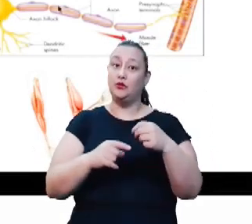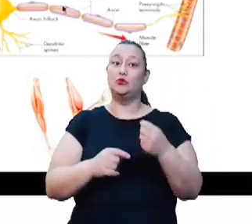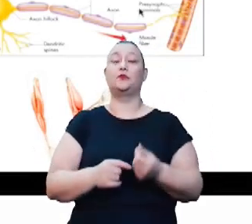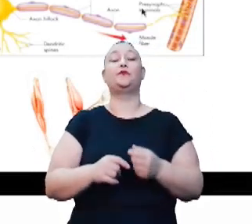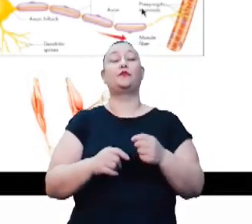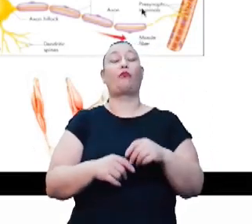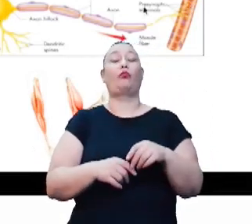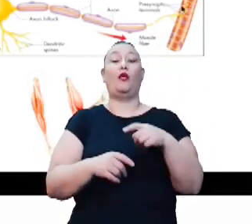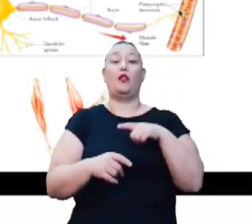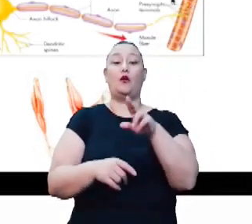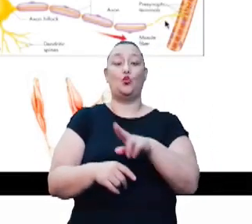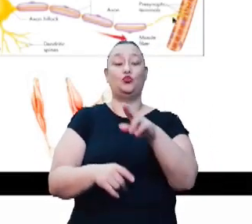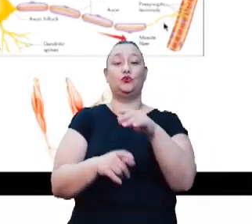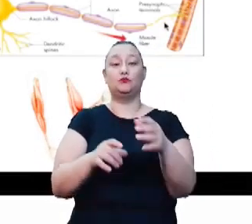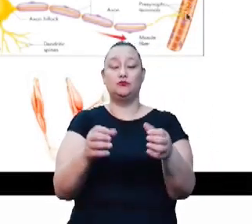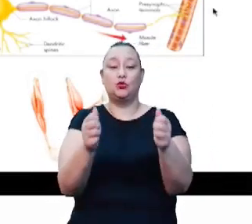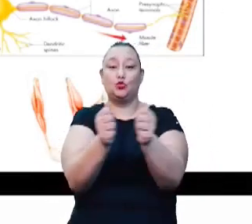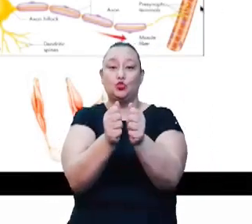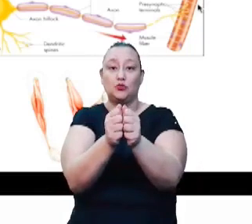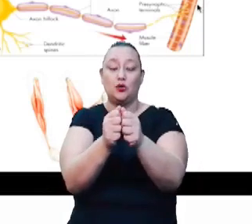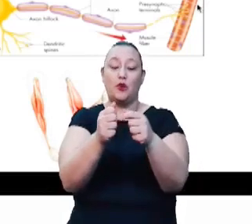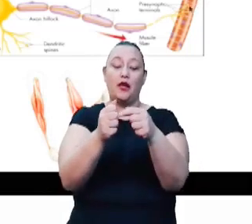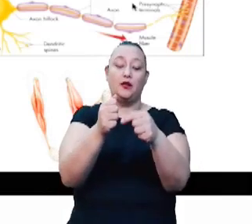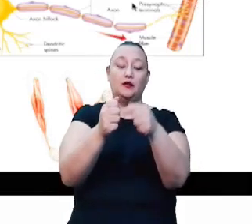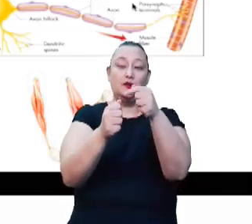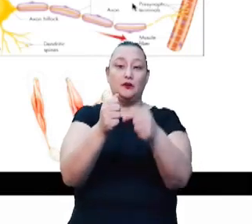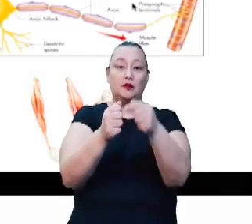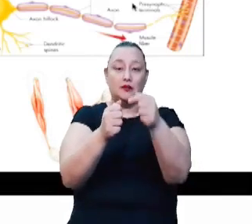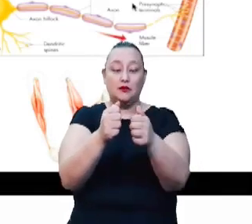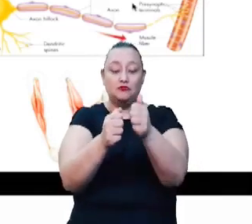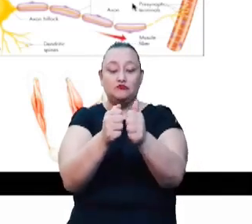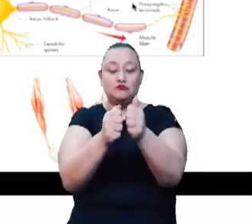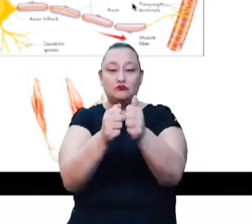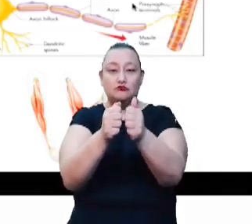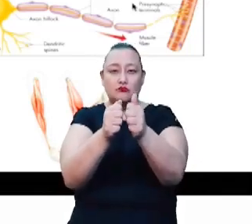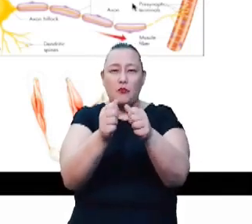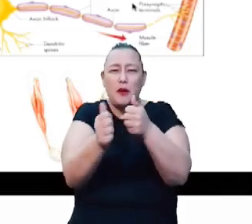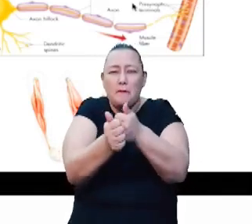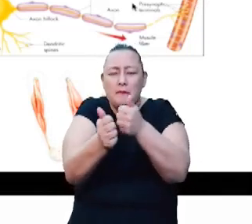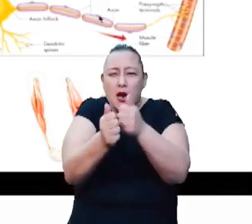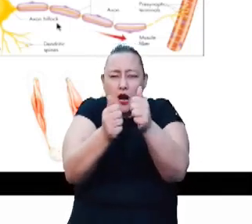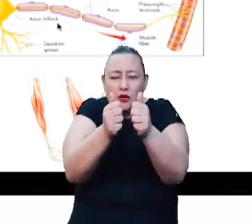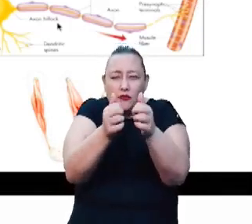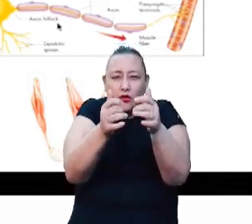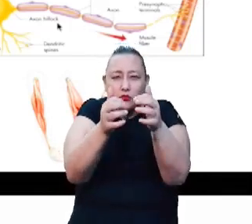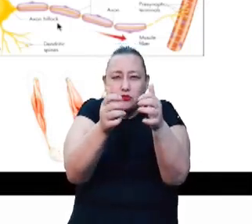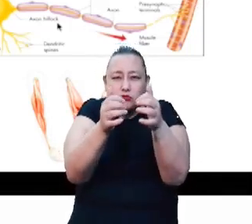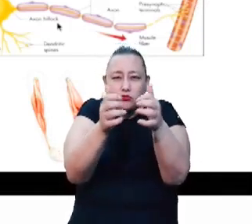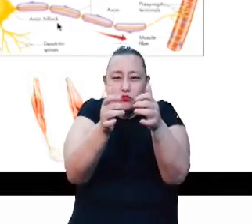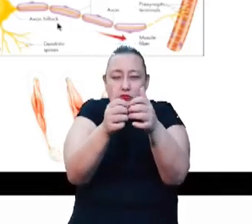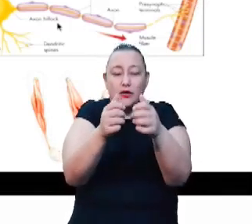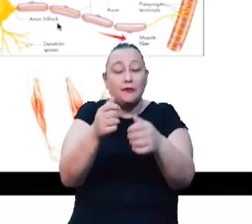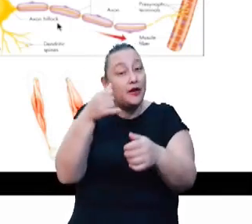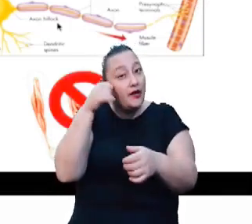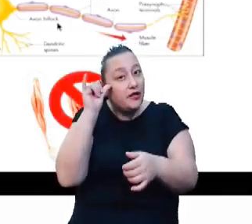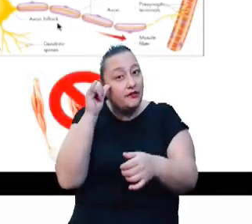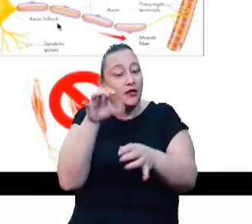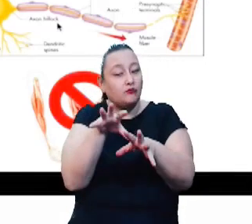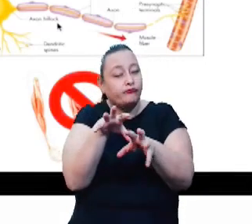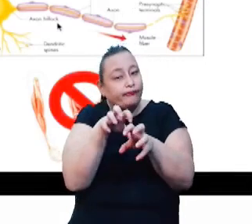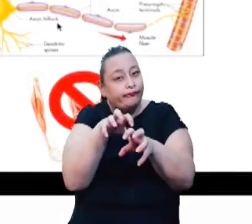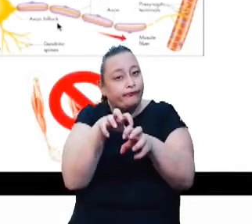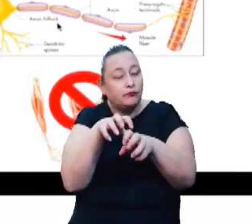nessa região, que é na junção entre o nervo e o músculo, que a gente chama de junção neuromuscular, e atua inibindo a contração